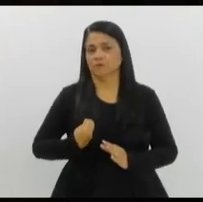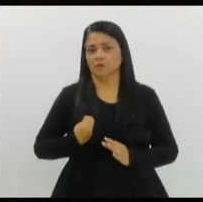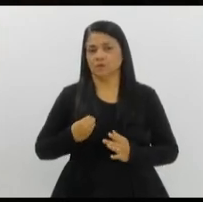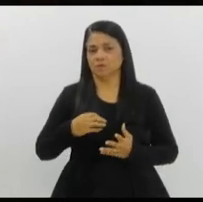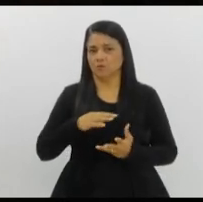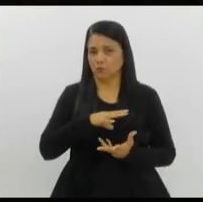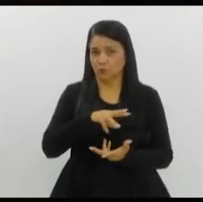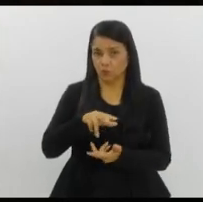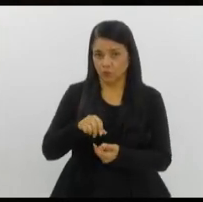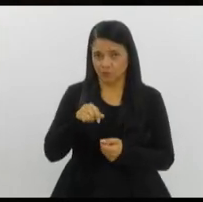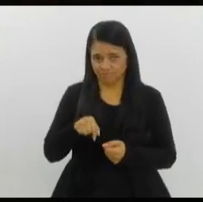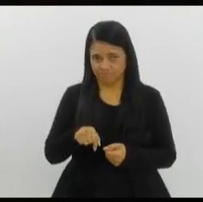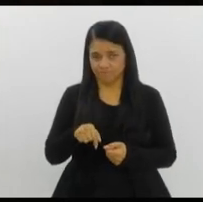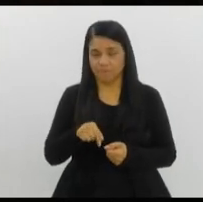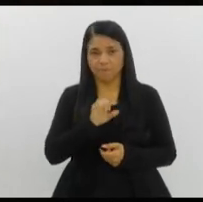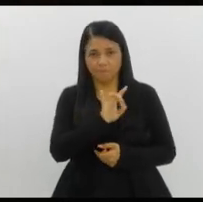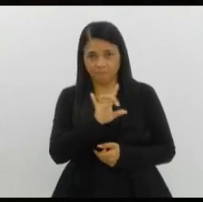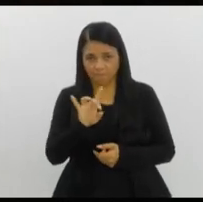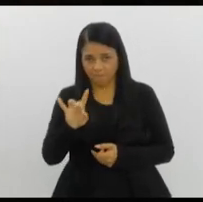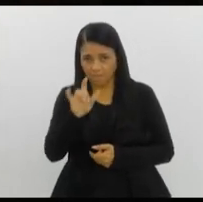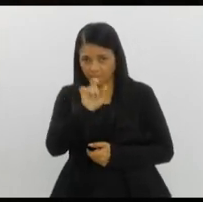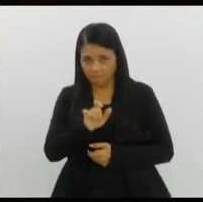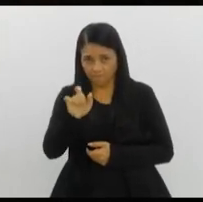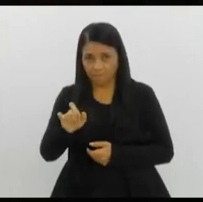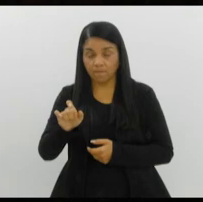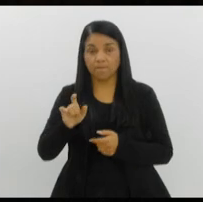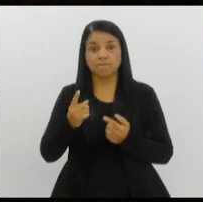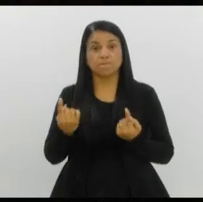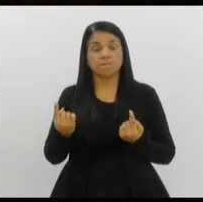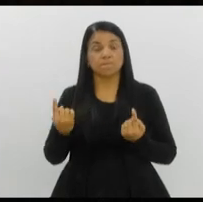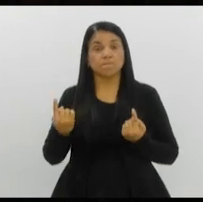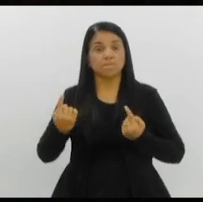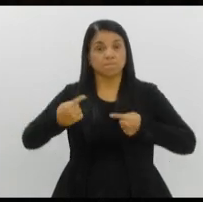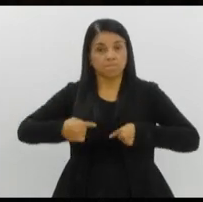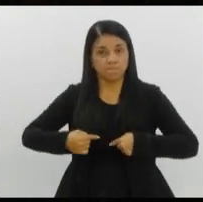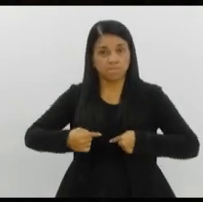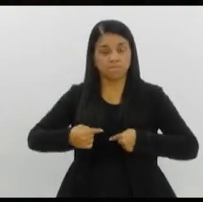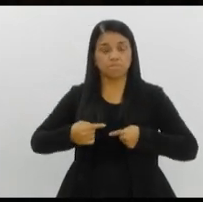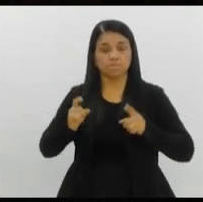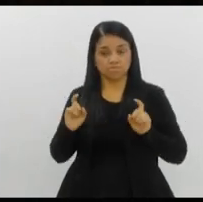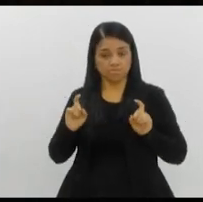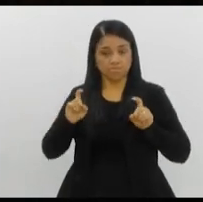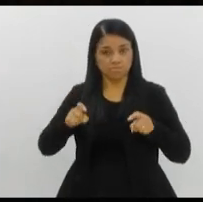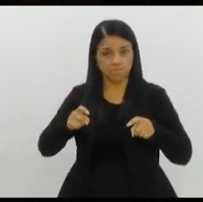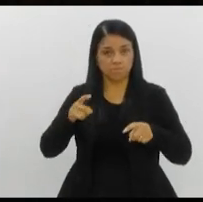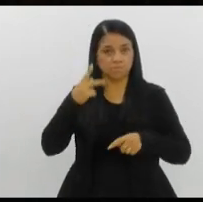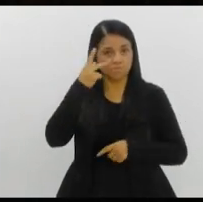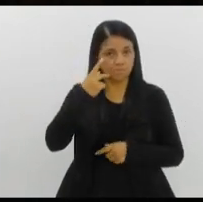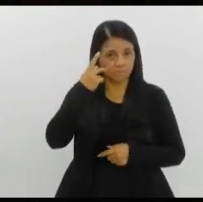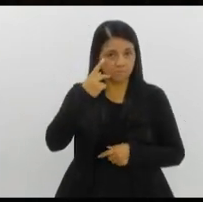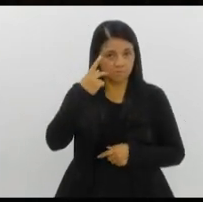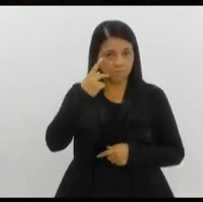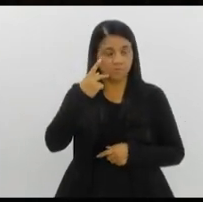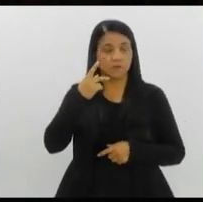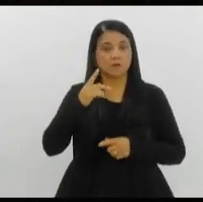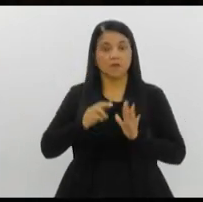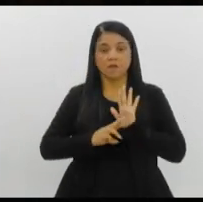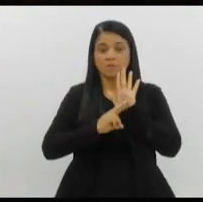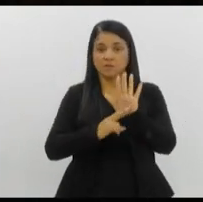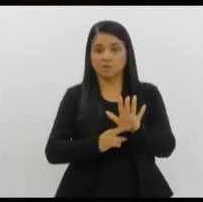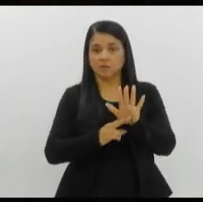esse desafio de exercer um mandato parlamentar, não simplesmente representando os meus